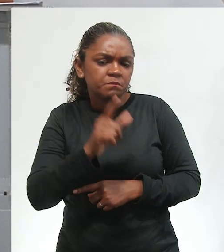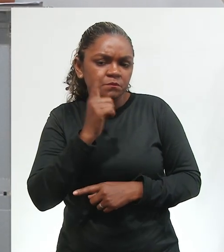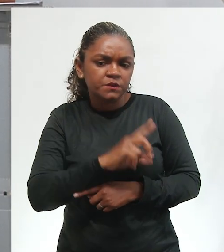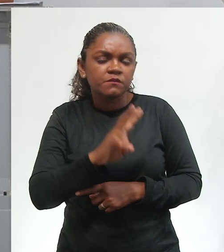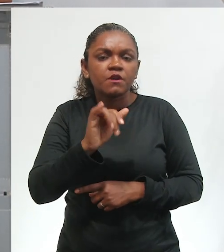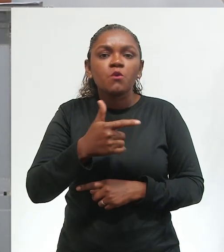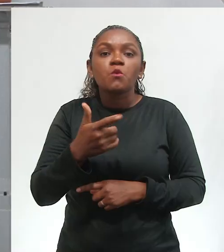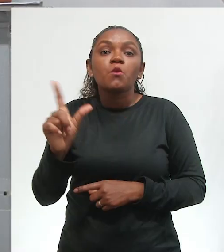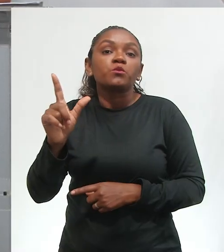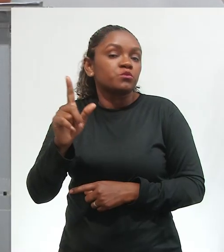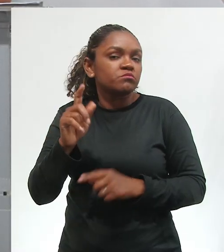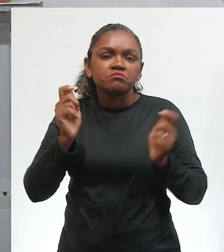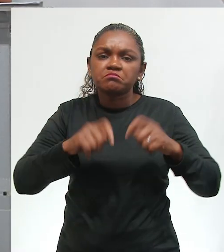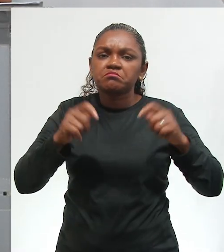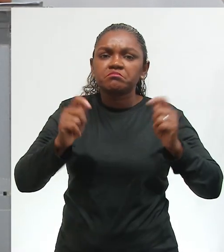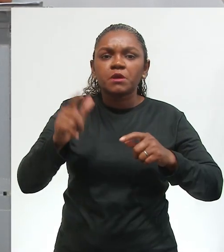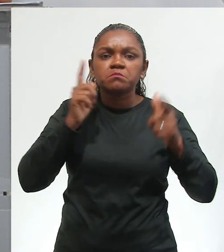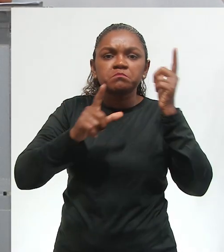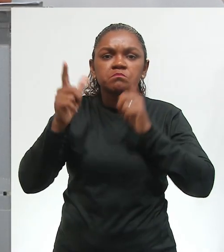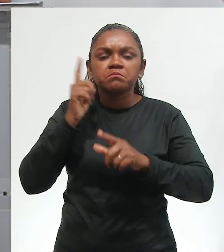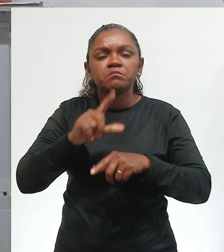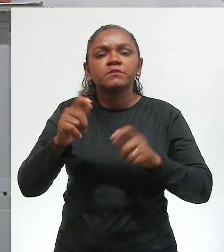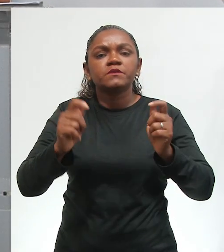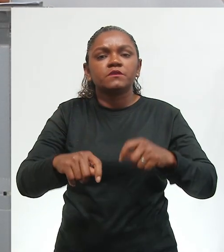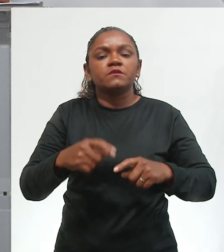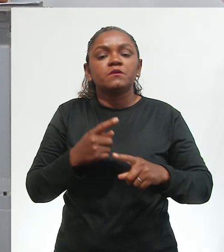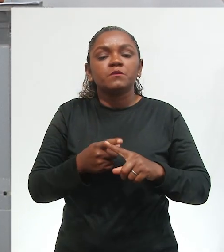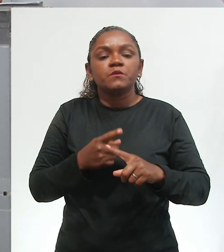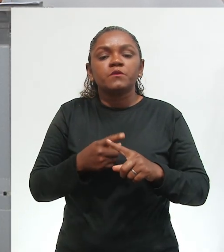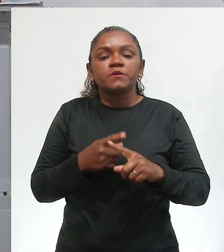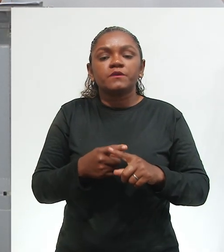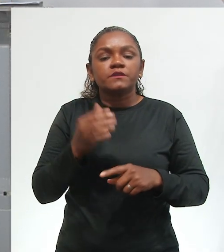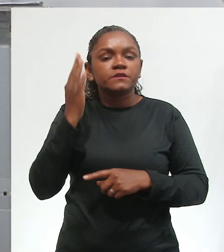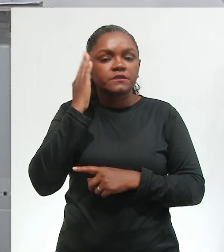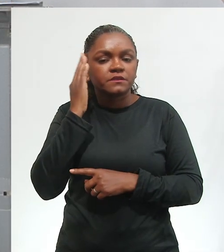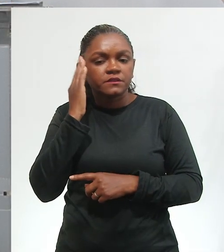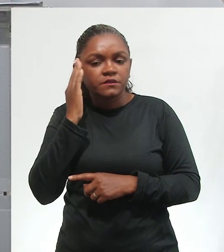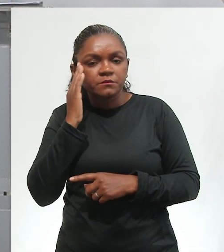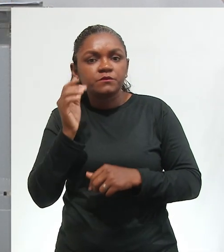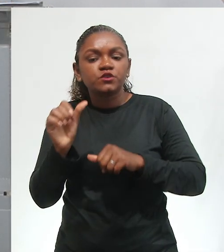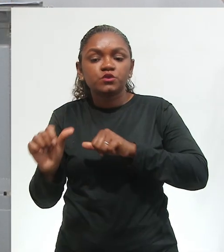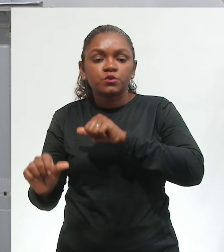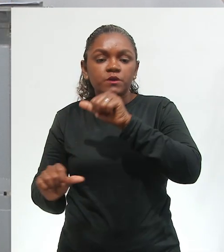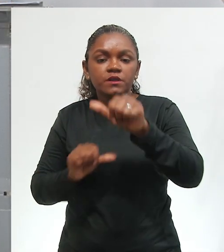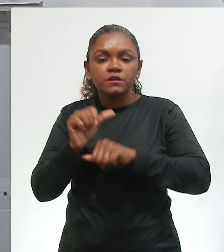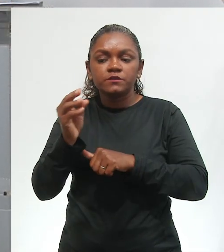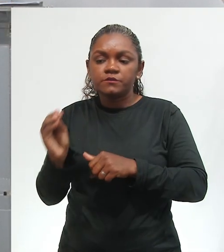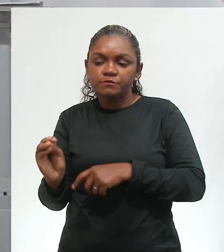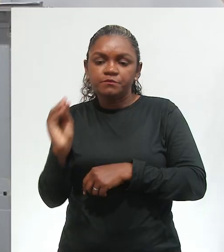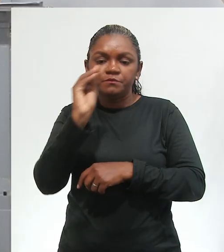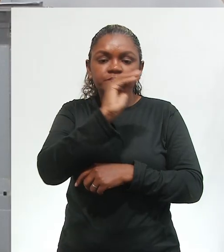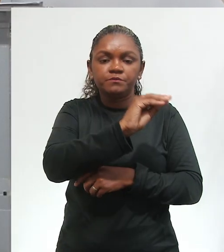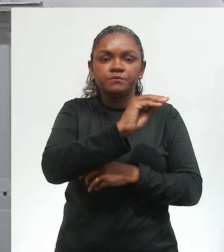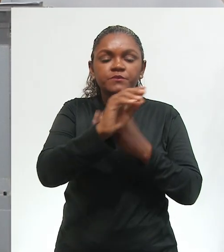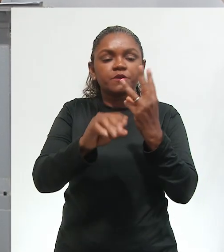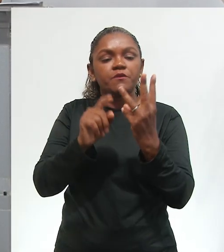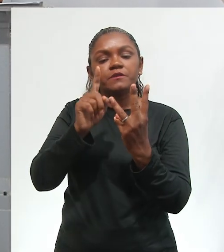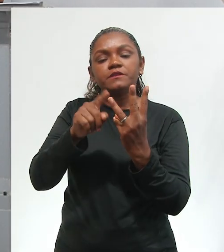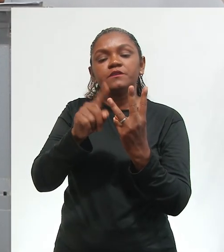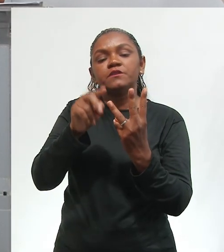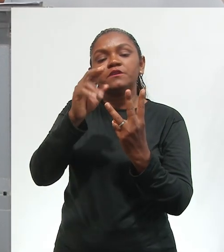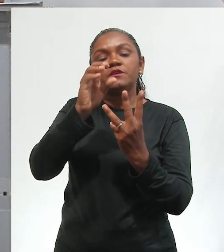aquele vai lá para cima como um mistério da matemática, mas ele sabe que ele está trocando dezenas